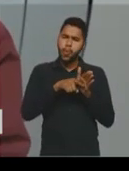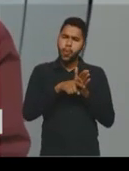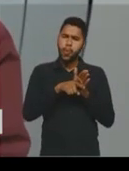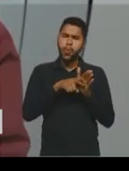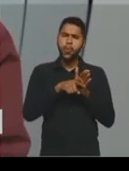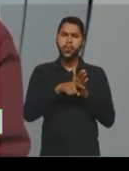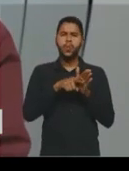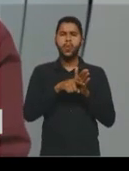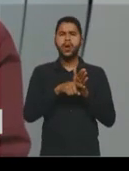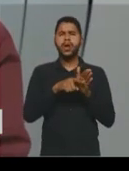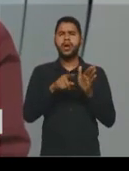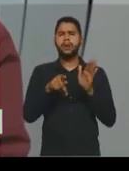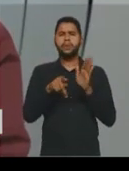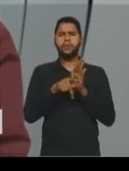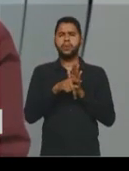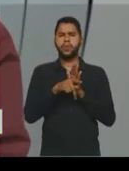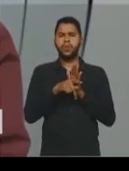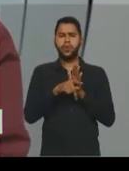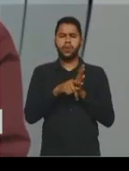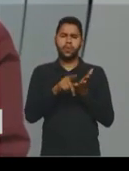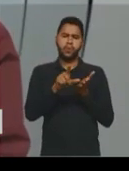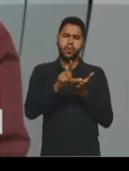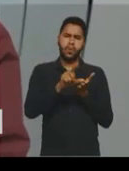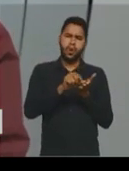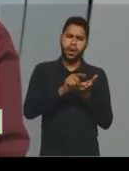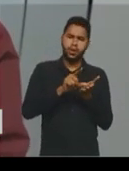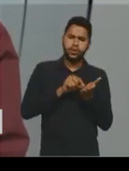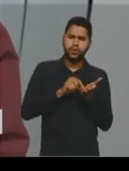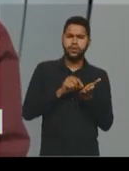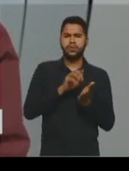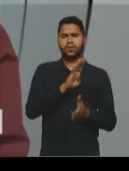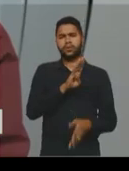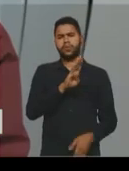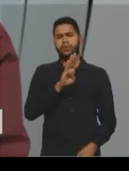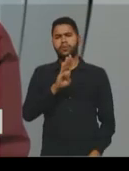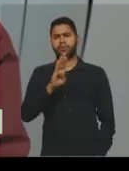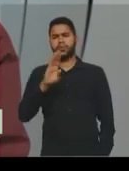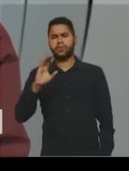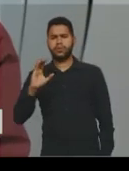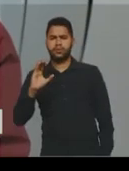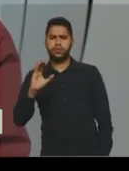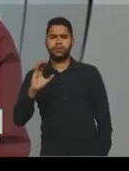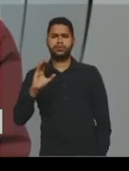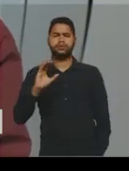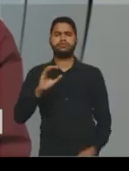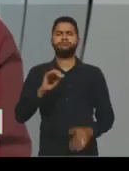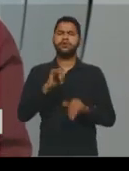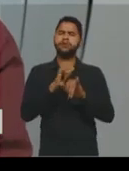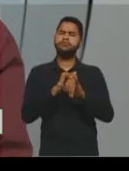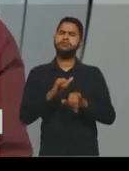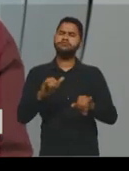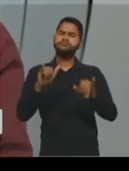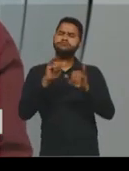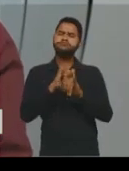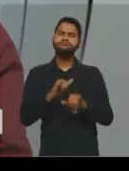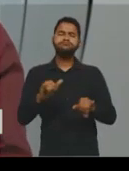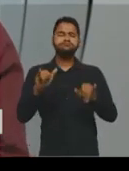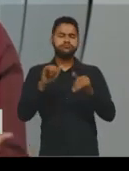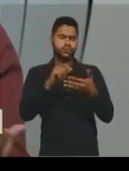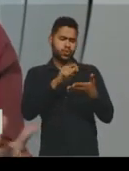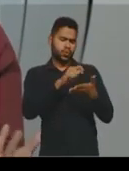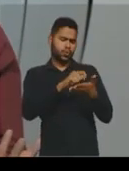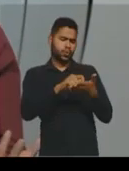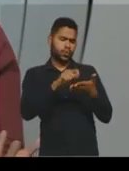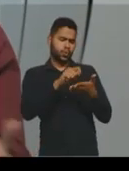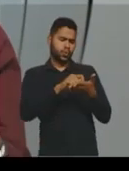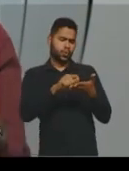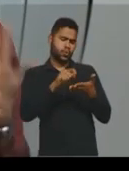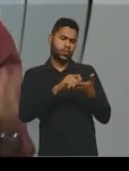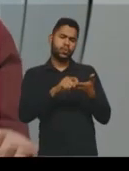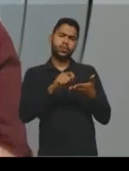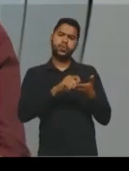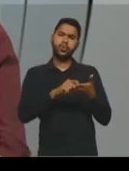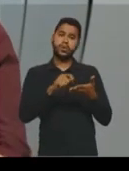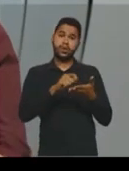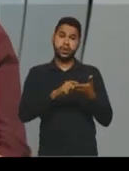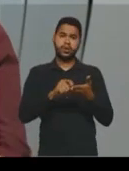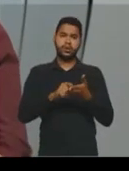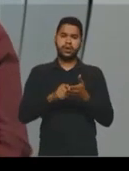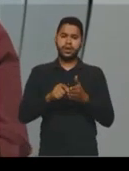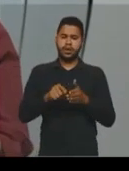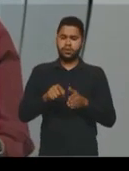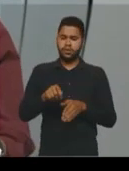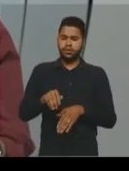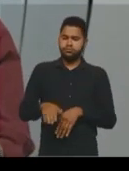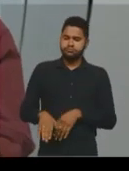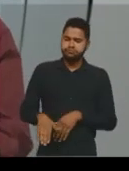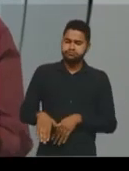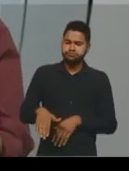nesses artigos da BBC, portal de notícias. Então ela notou também os pais, ela foi criada na Inglaterra,